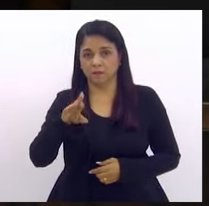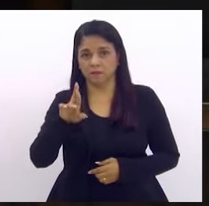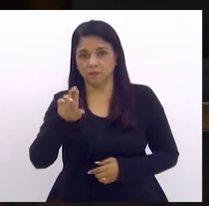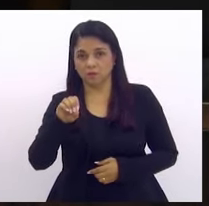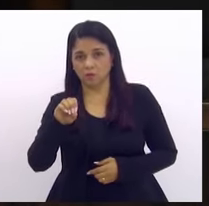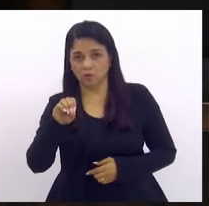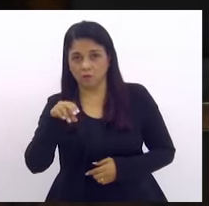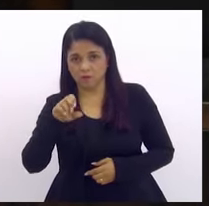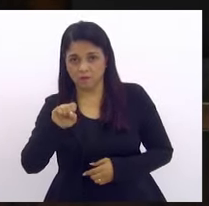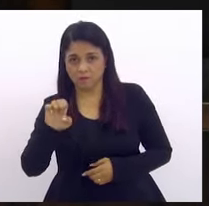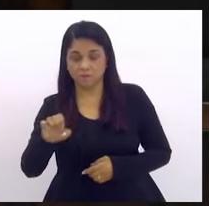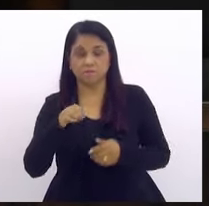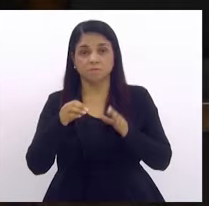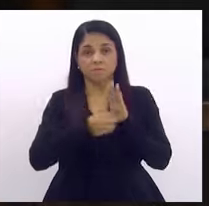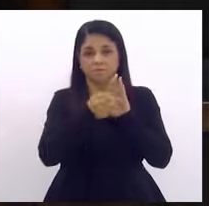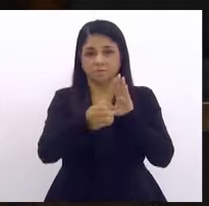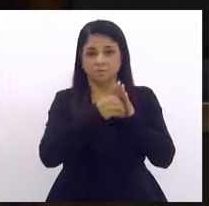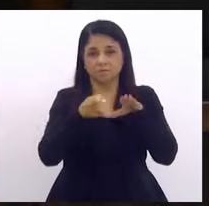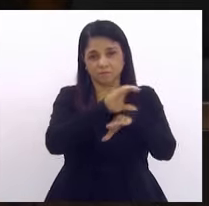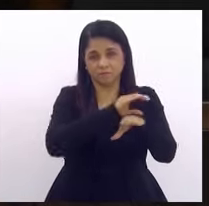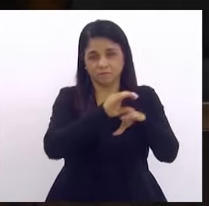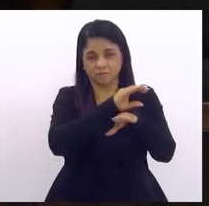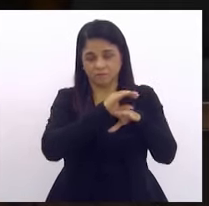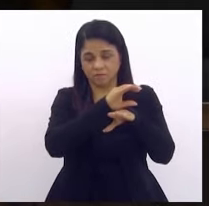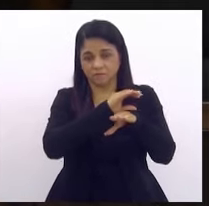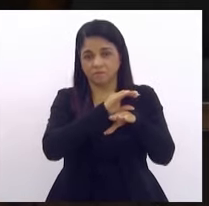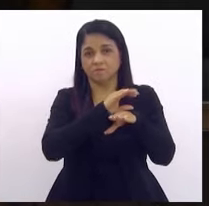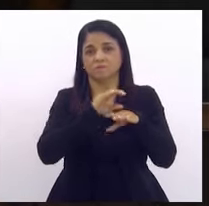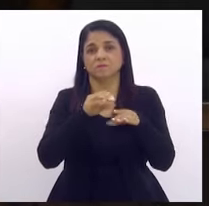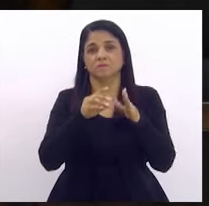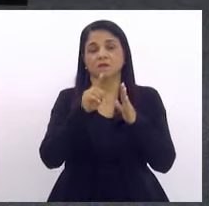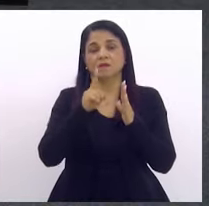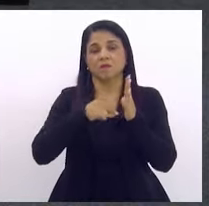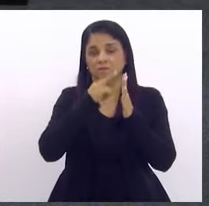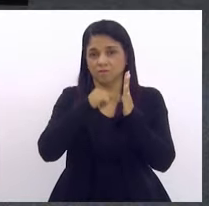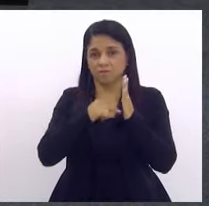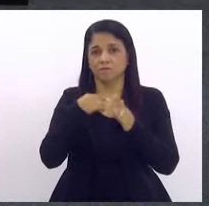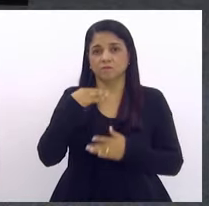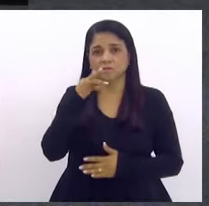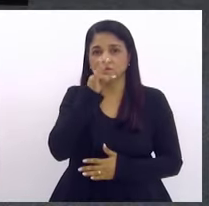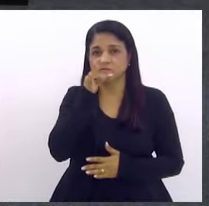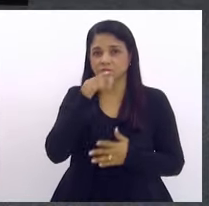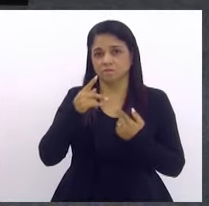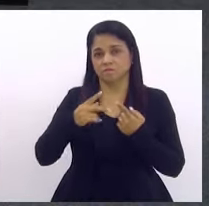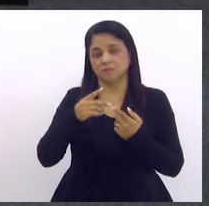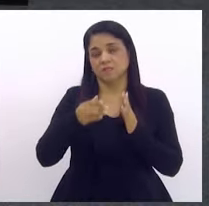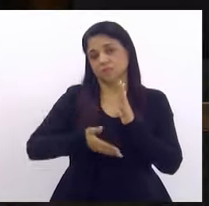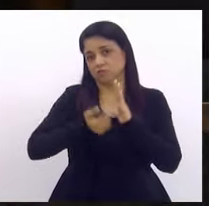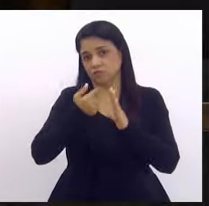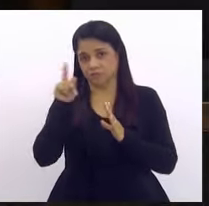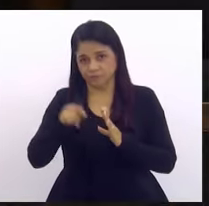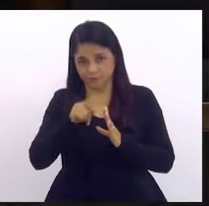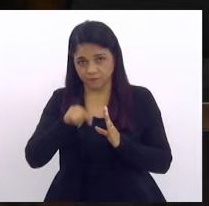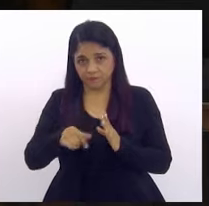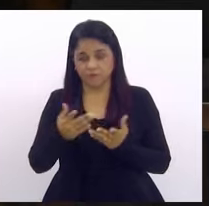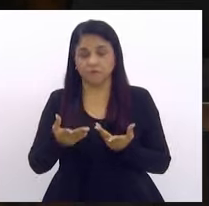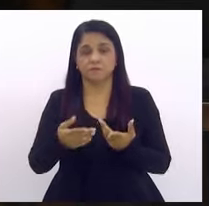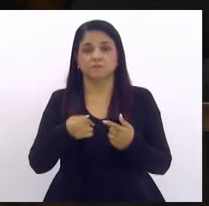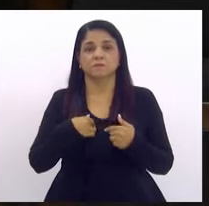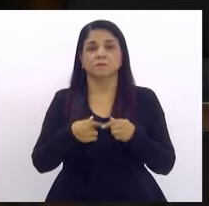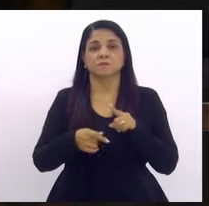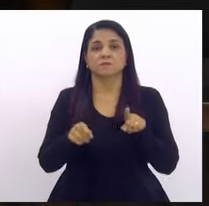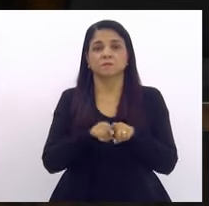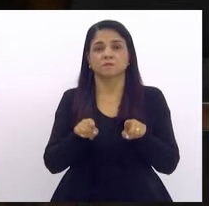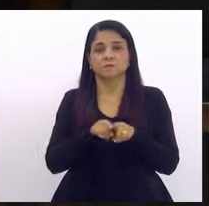pendendo de parecer da Comissão de Emendas Constitucionais e Vetos, deputado Jorge Felipe Neto. Pela derrubada, presidente. Veto